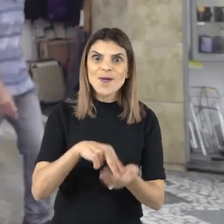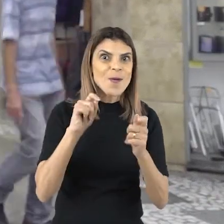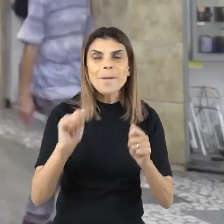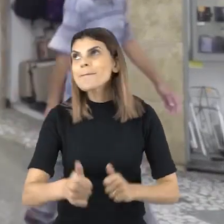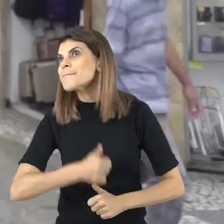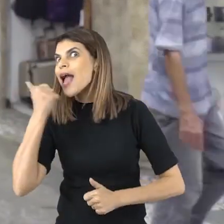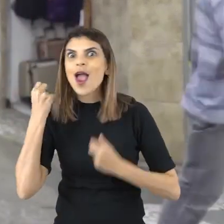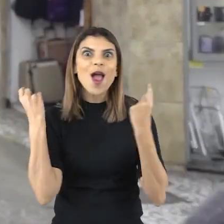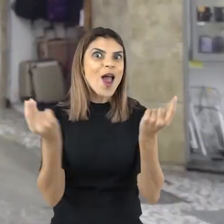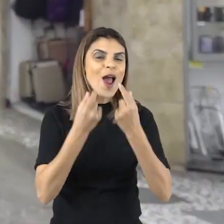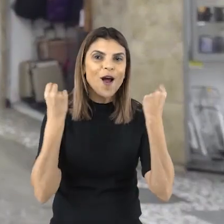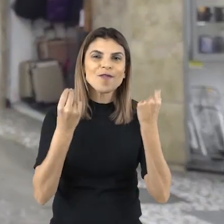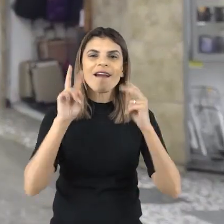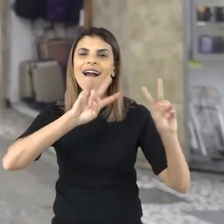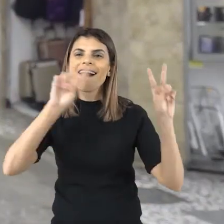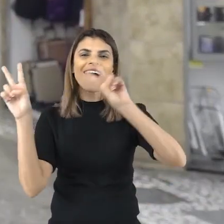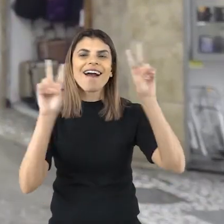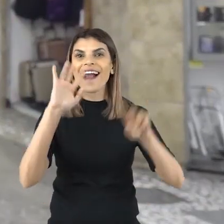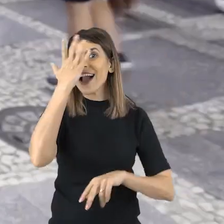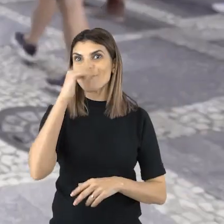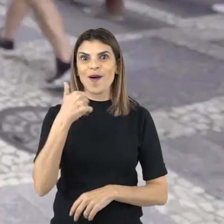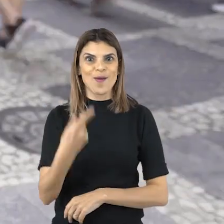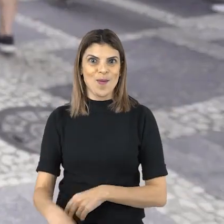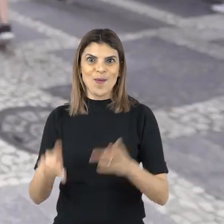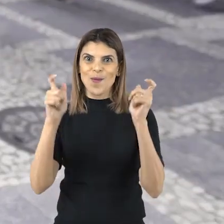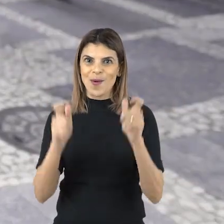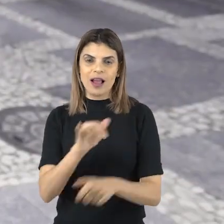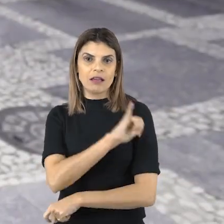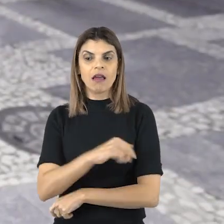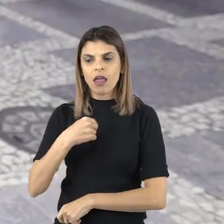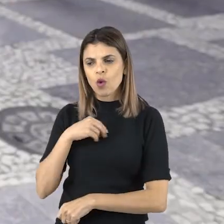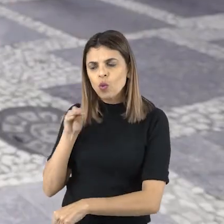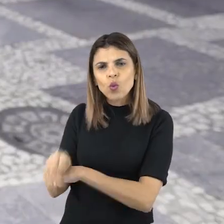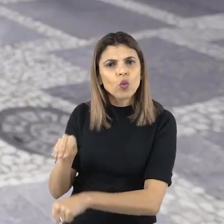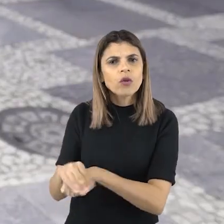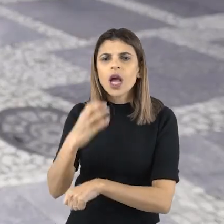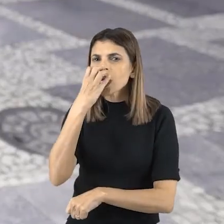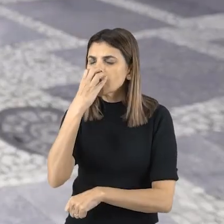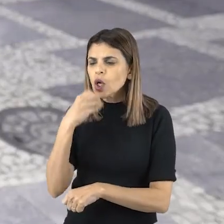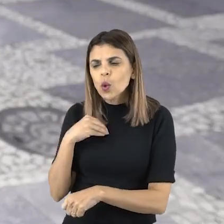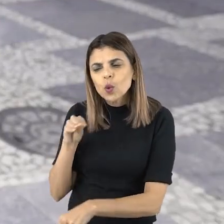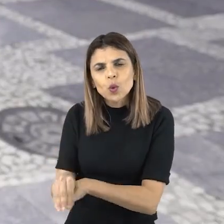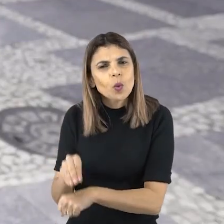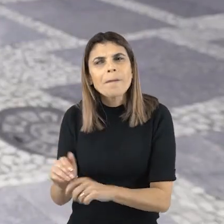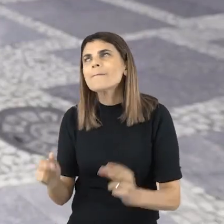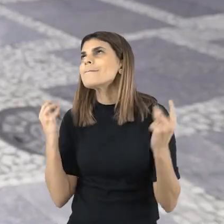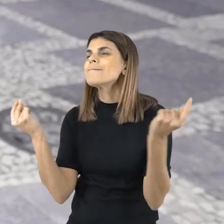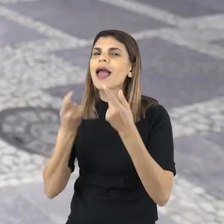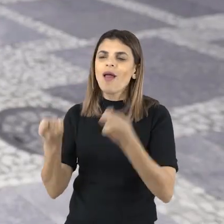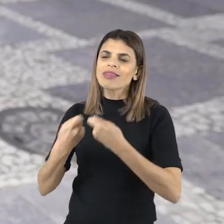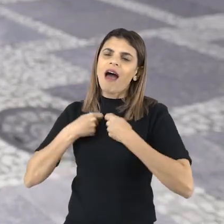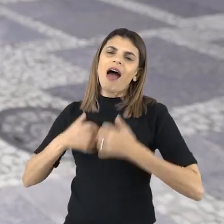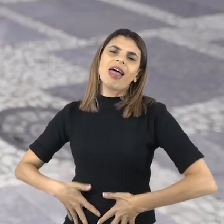de Janeiro, mano, foi uma das melhores coisas que eu já fiz na minha vida. A melhor coisa é cuidar do meu cachorro. Acho que foi a melhor coisa. Eu não criei ele, mas foi a